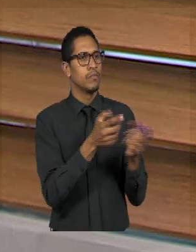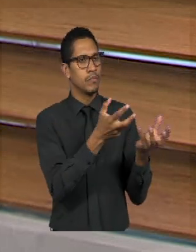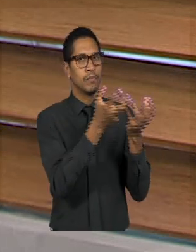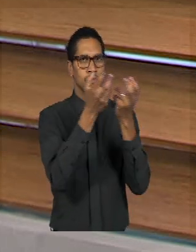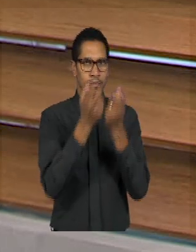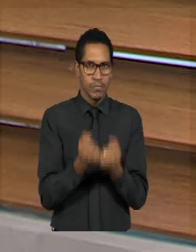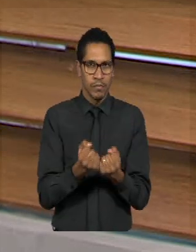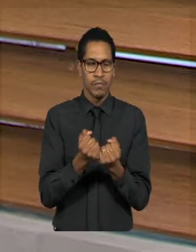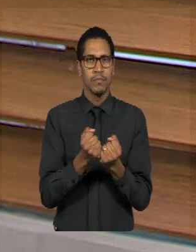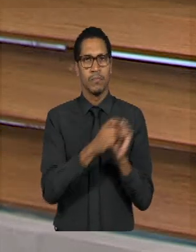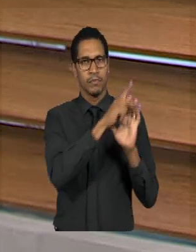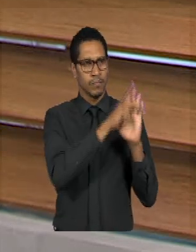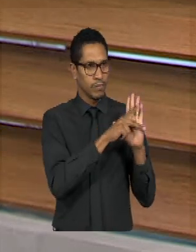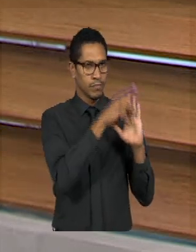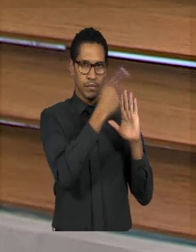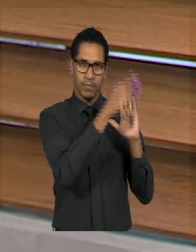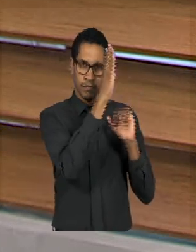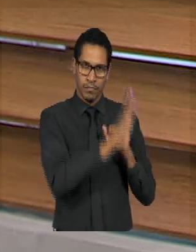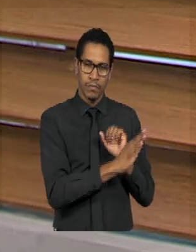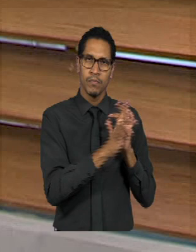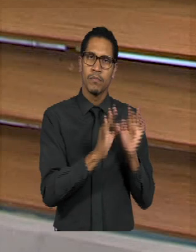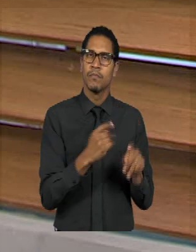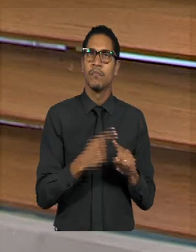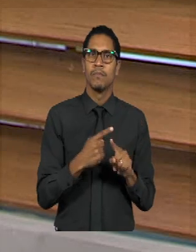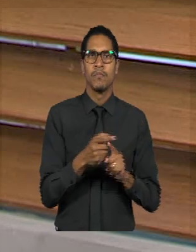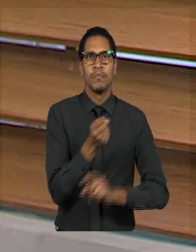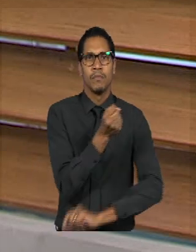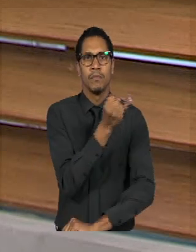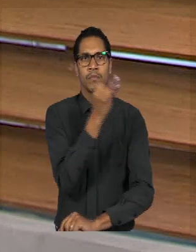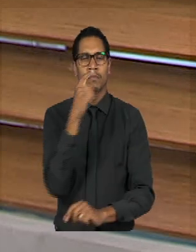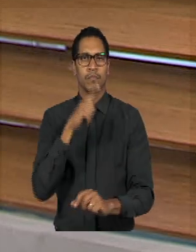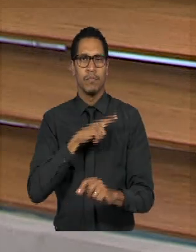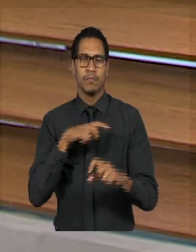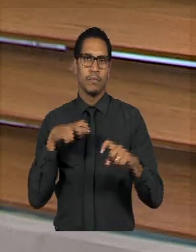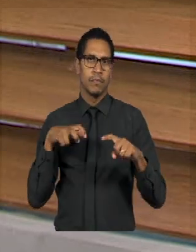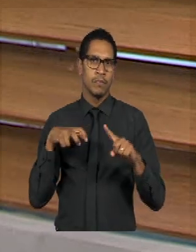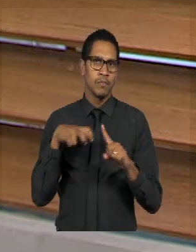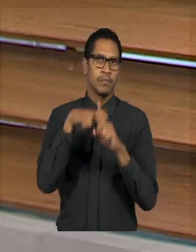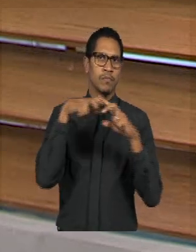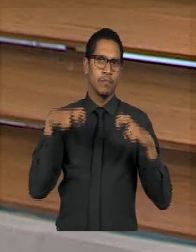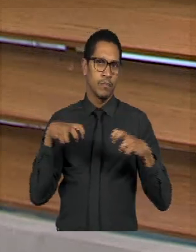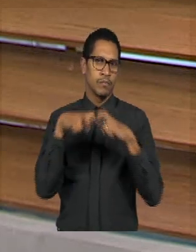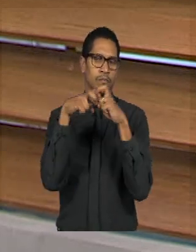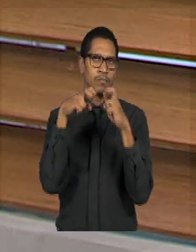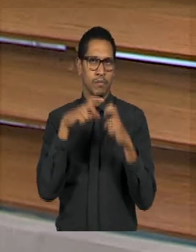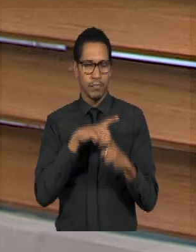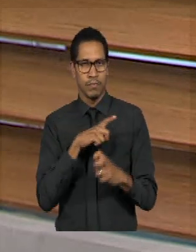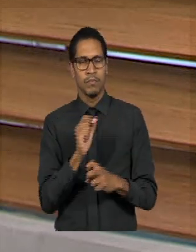esses nossos projetos. Porque o número de acidentes, nós tivemos em